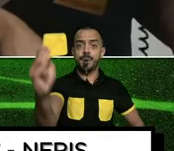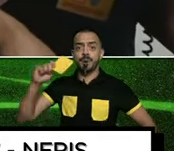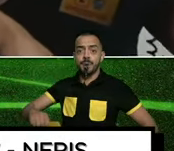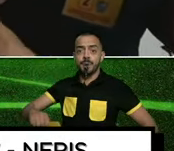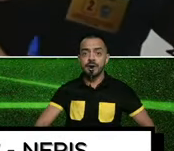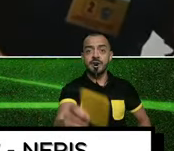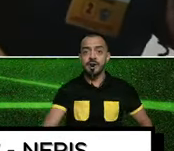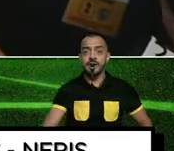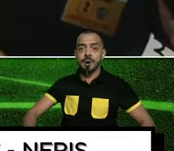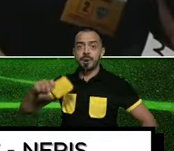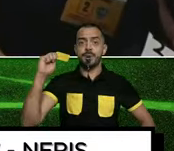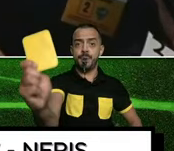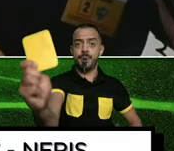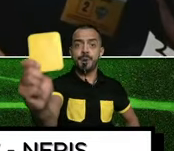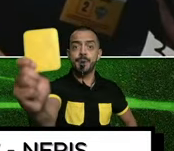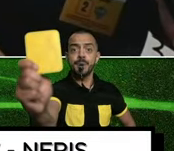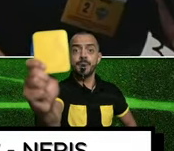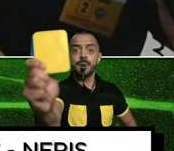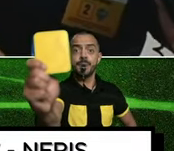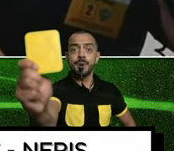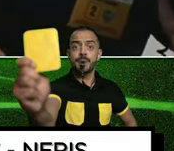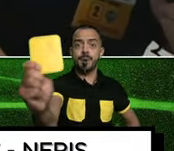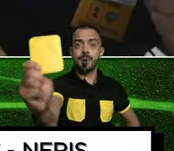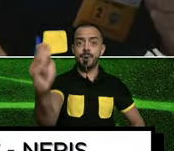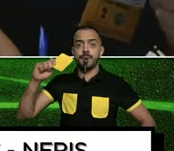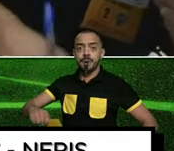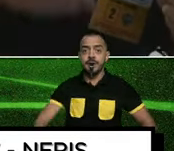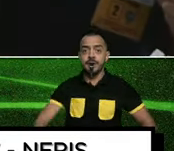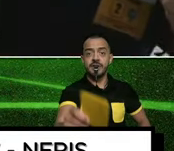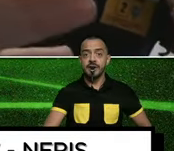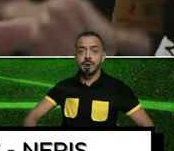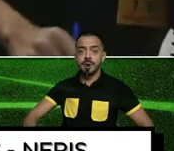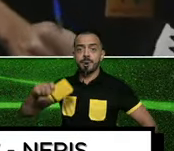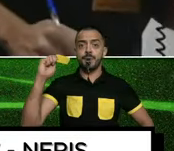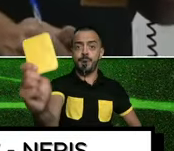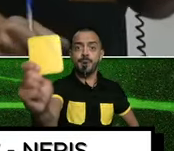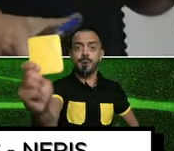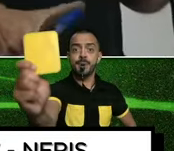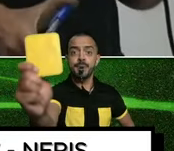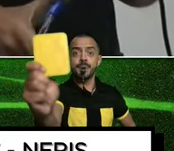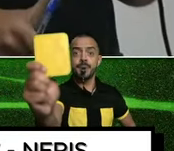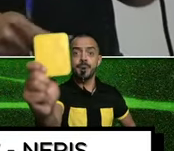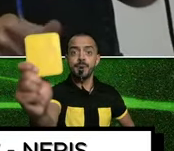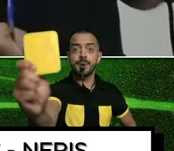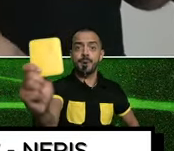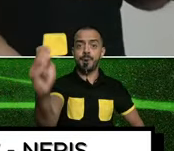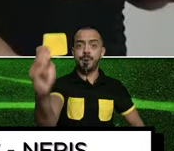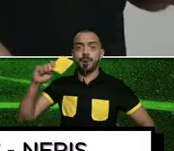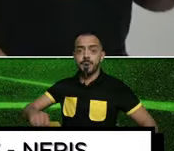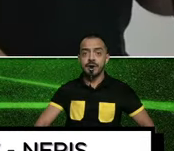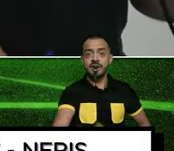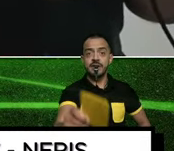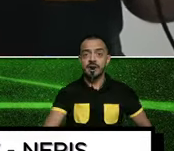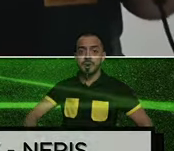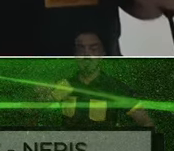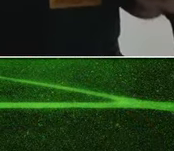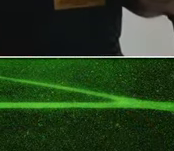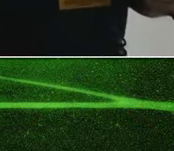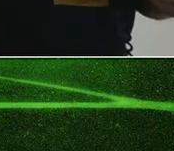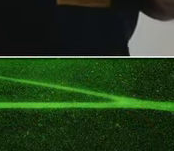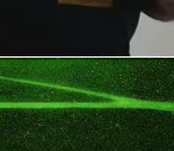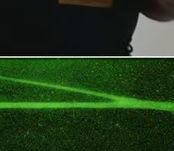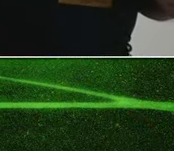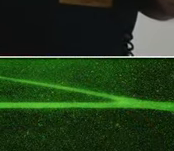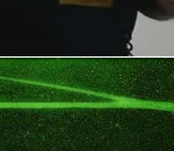quisesse expulsar poderia tá não poderia porque ele não encostou Ah é tem isso não encostou não a questão foi a questão foi o pé alto e ele Amarelo por